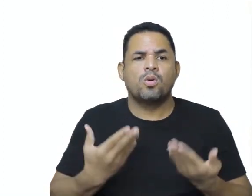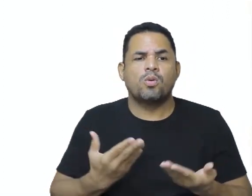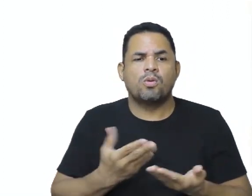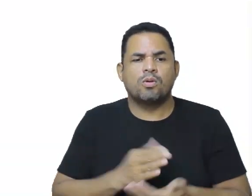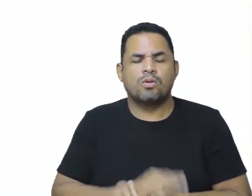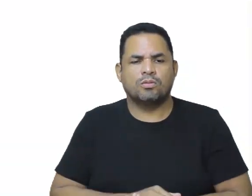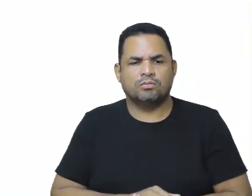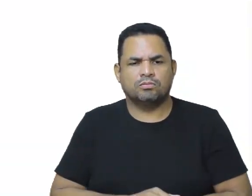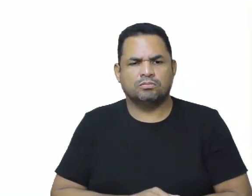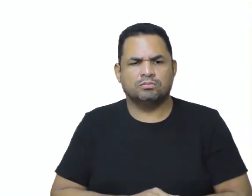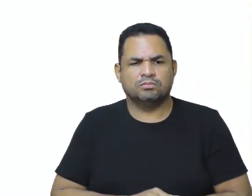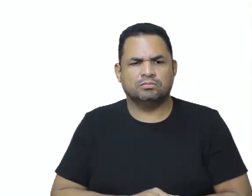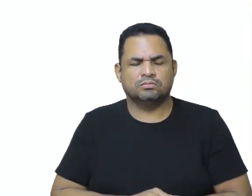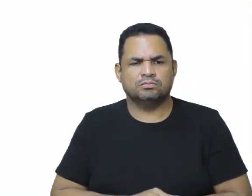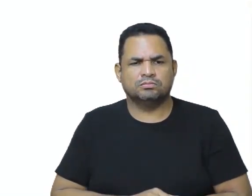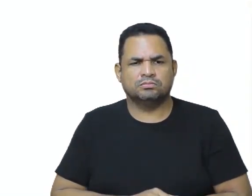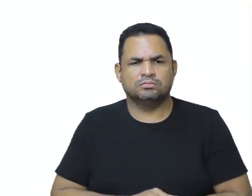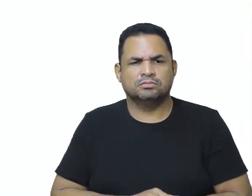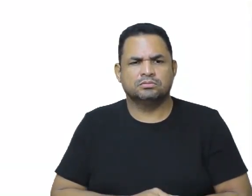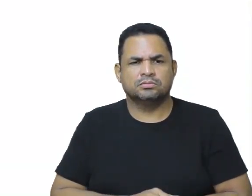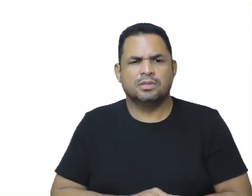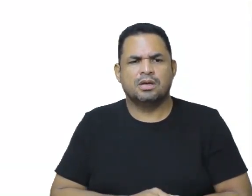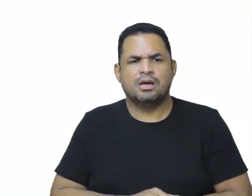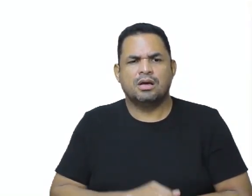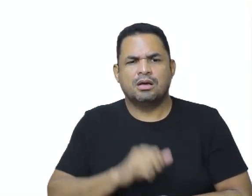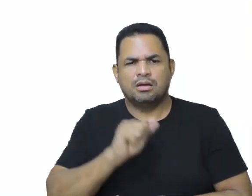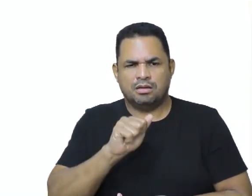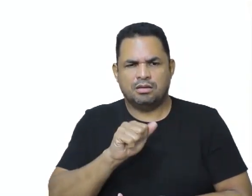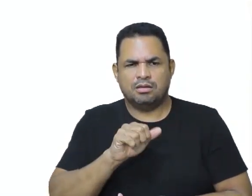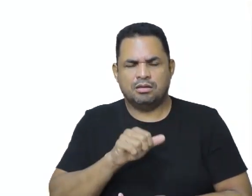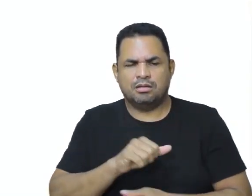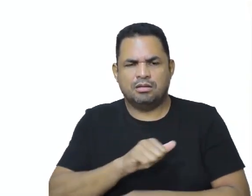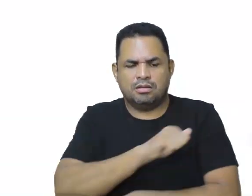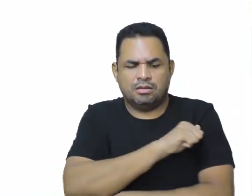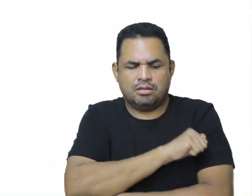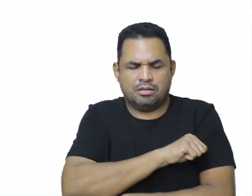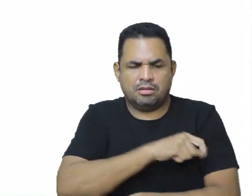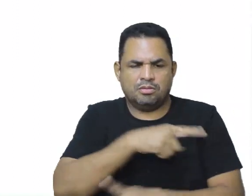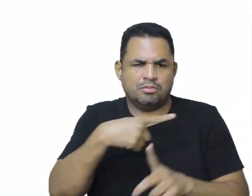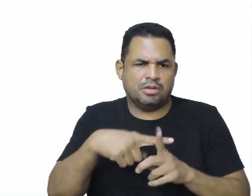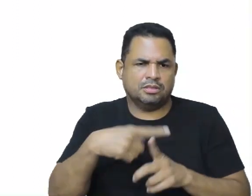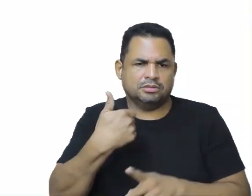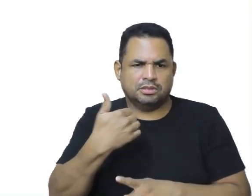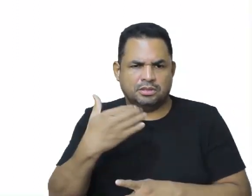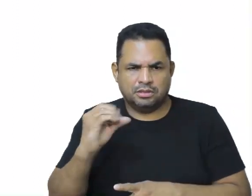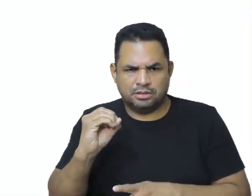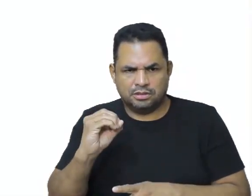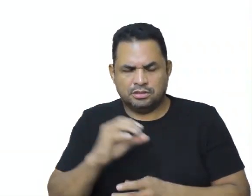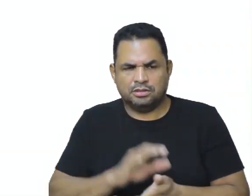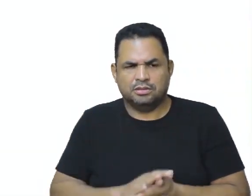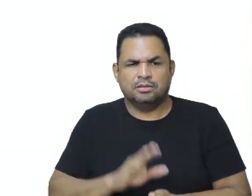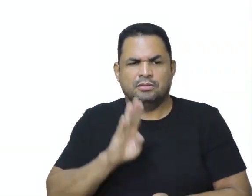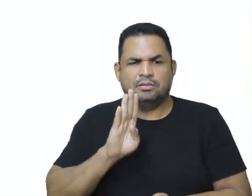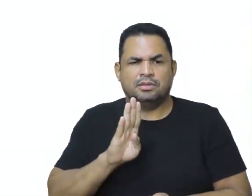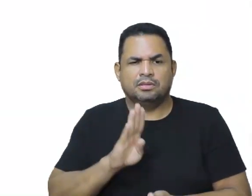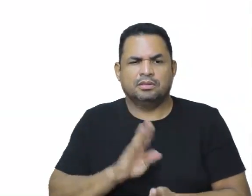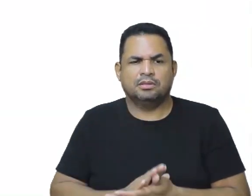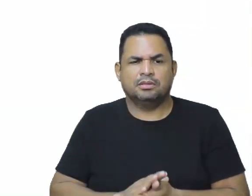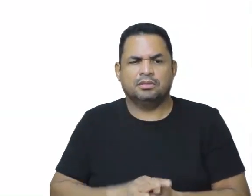essa temática? Alternativa A, Rio +10. Alternativa